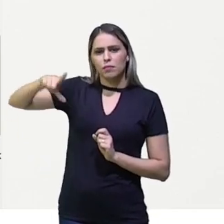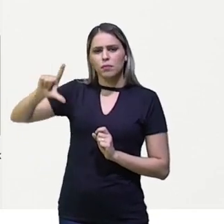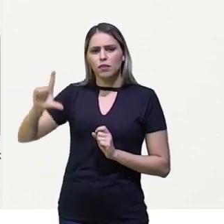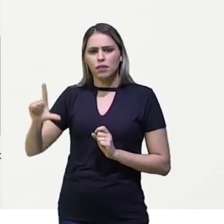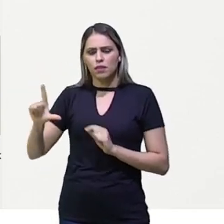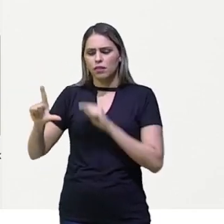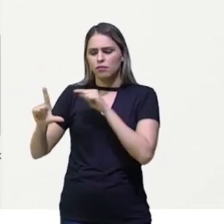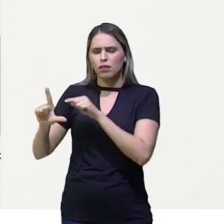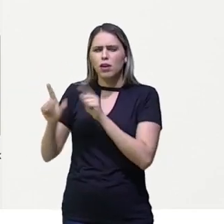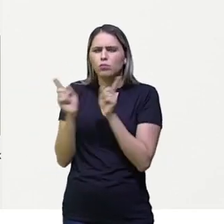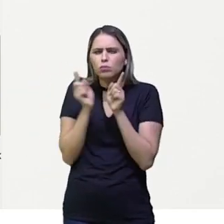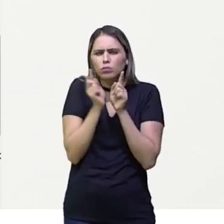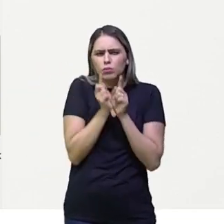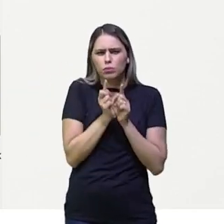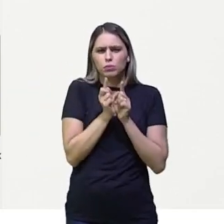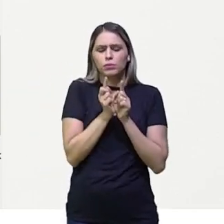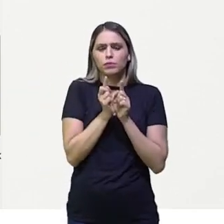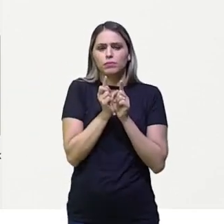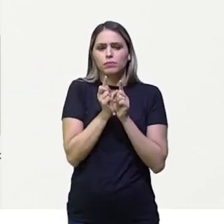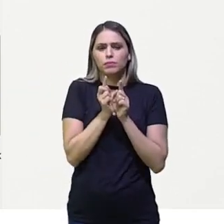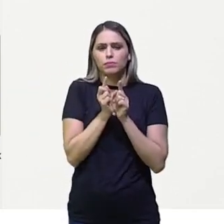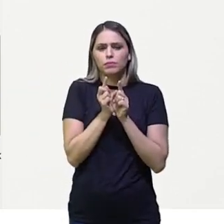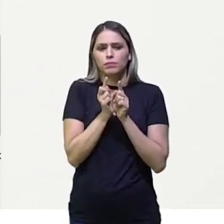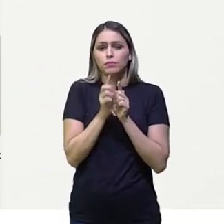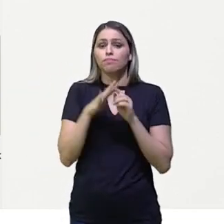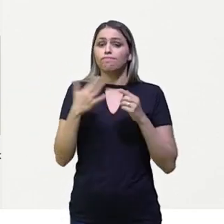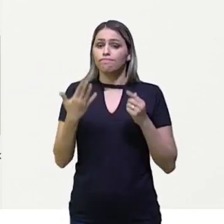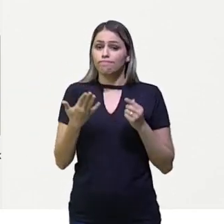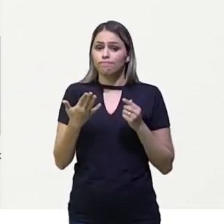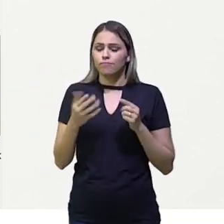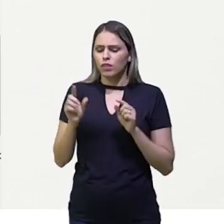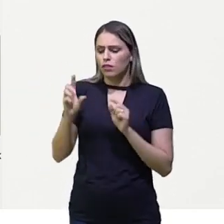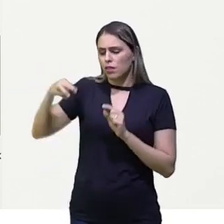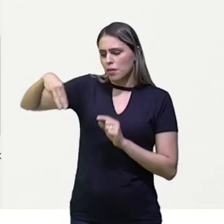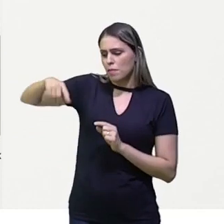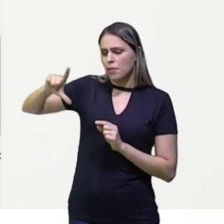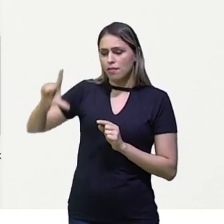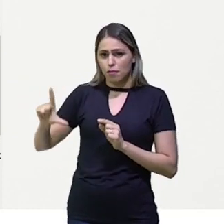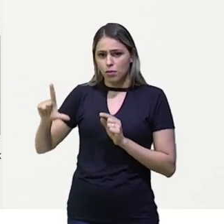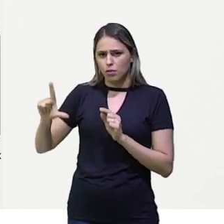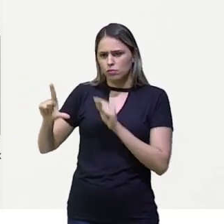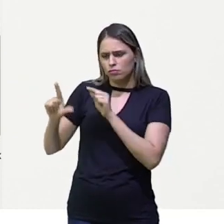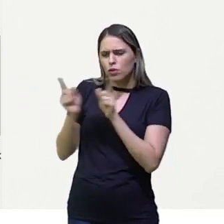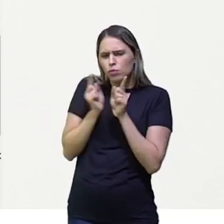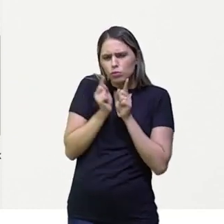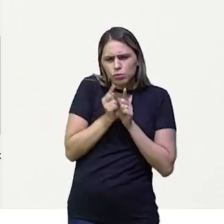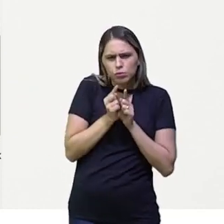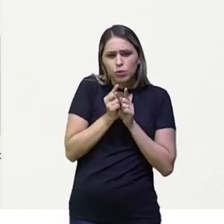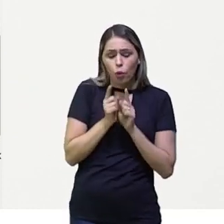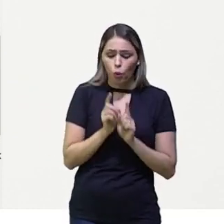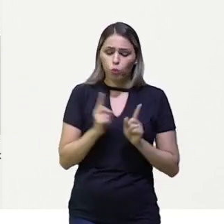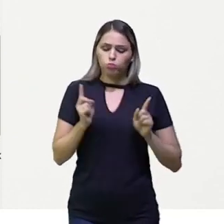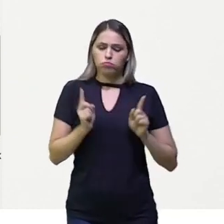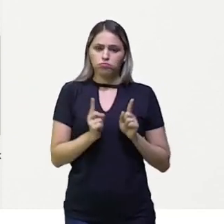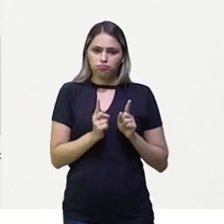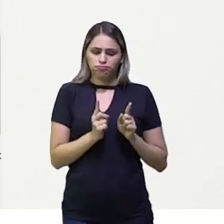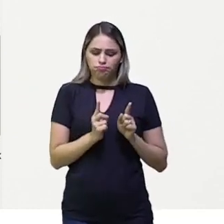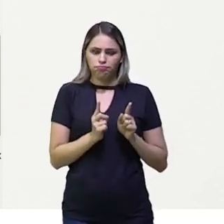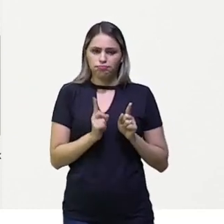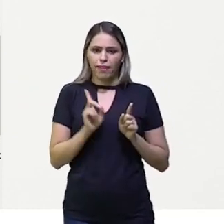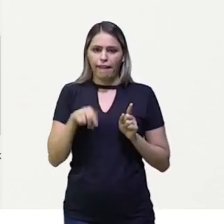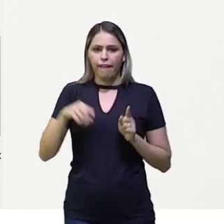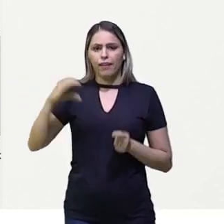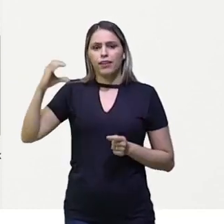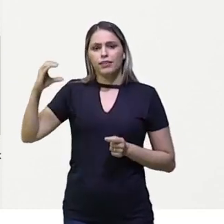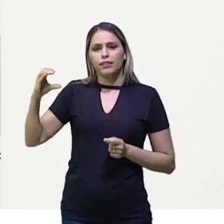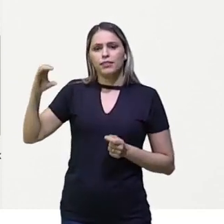Então, consideramos eles 1 milímetro. O tamanho maior, chamamos de centímetro.